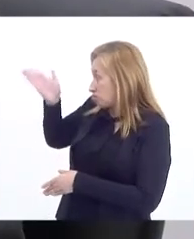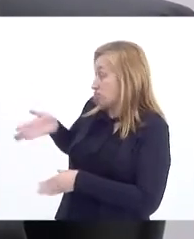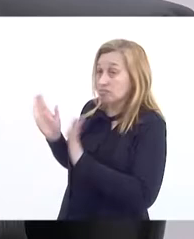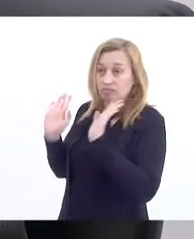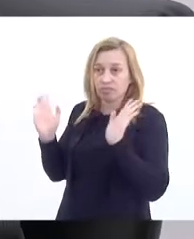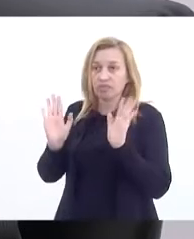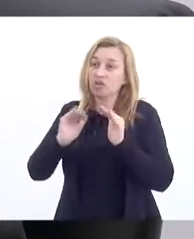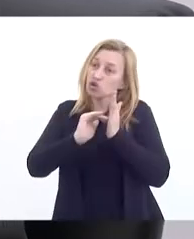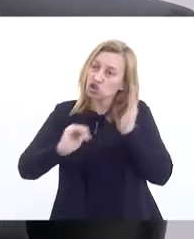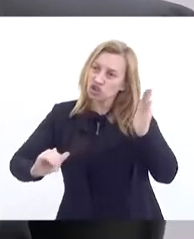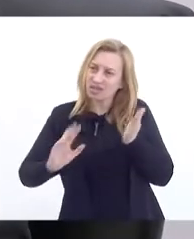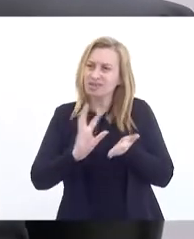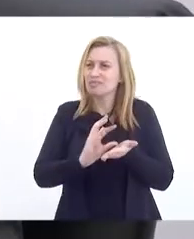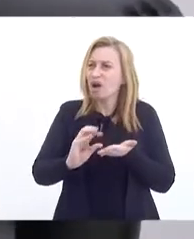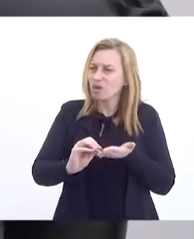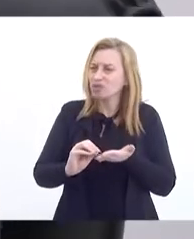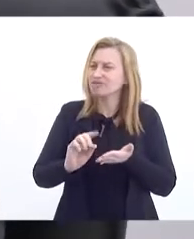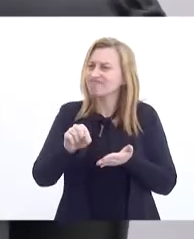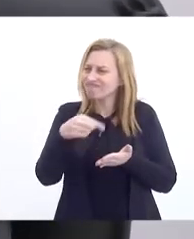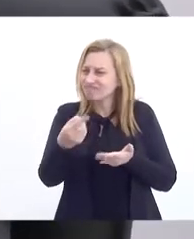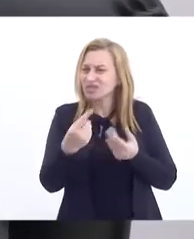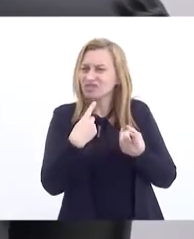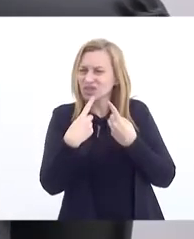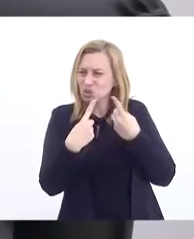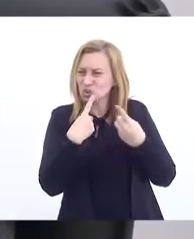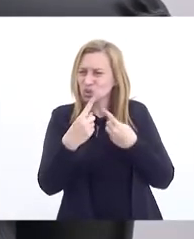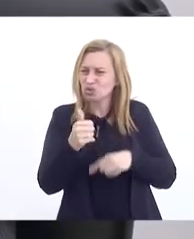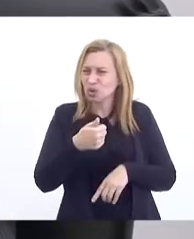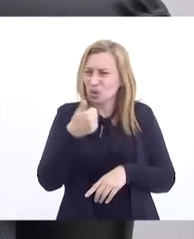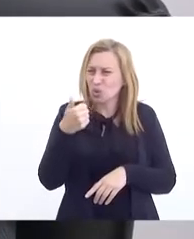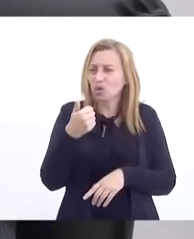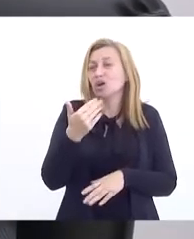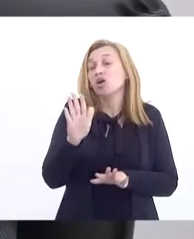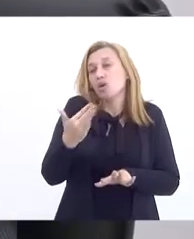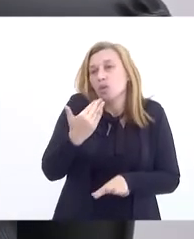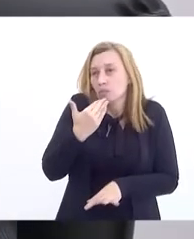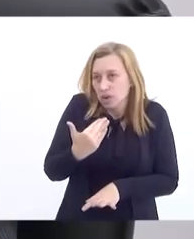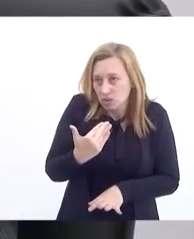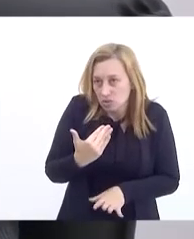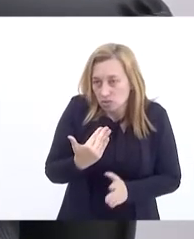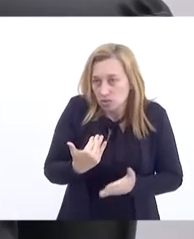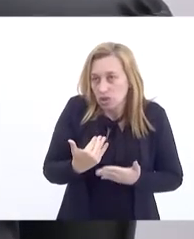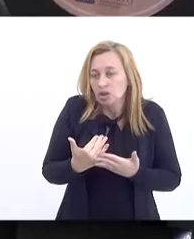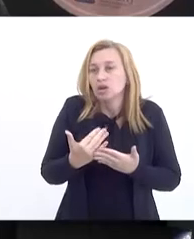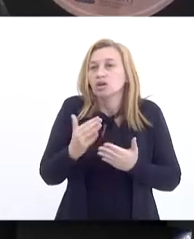vou retirar de pauta. Mas faço um pedido a Vossa Excelência, que